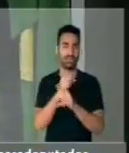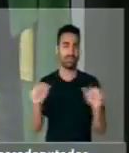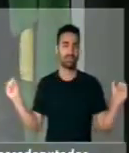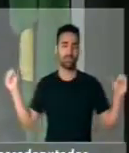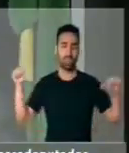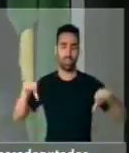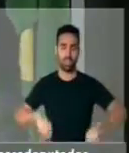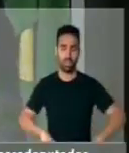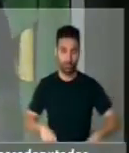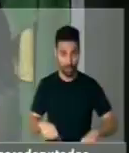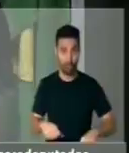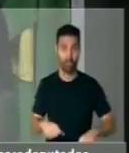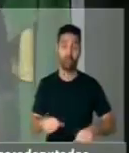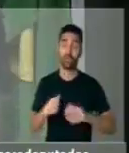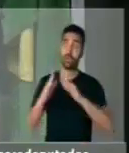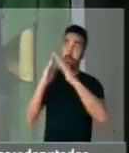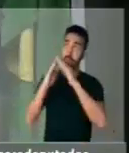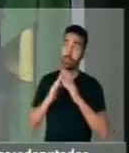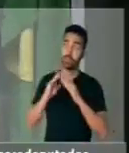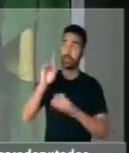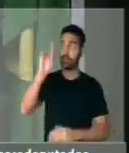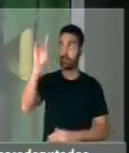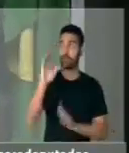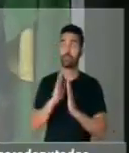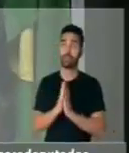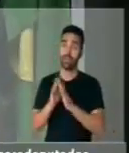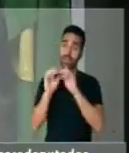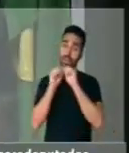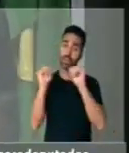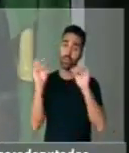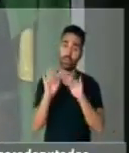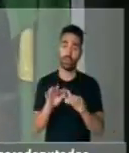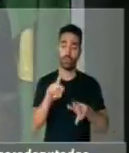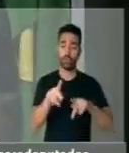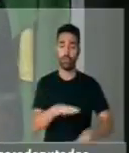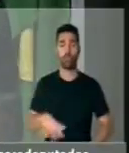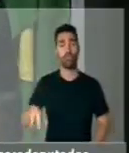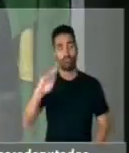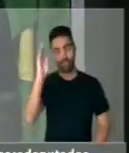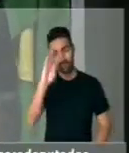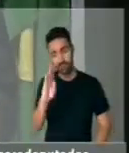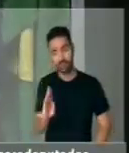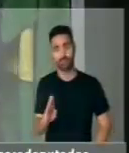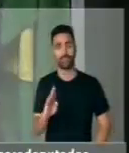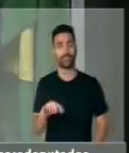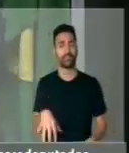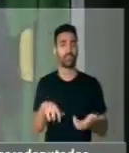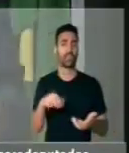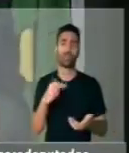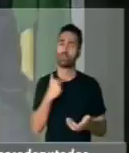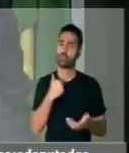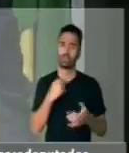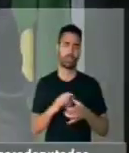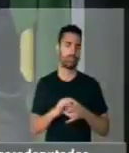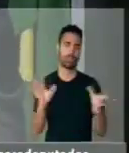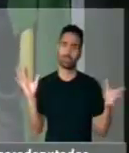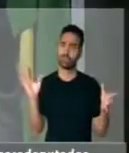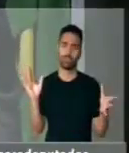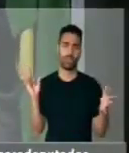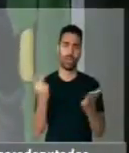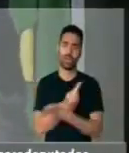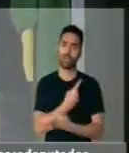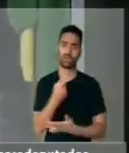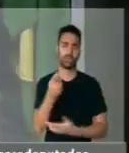brasileira. Rogo a Deus que ilumine o povo brasileiro, o Congresso Nacional, que não permita